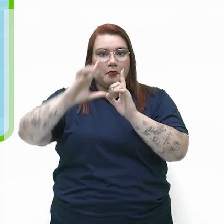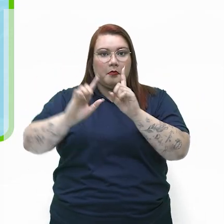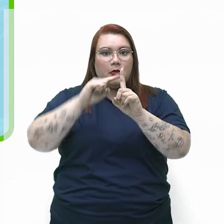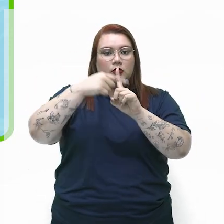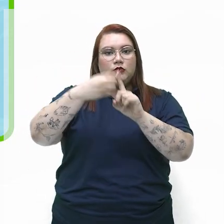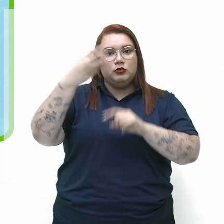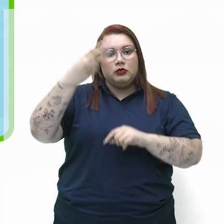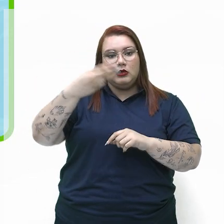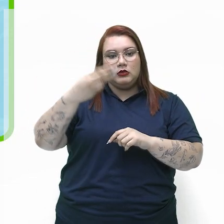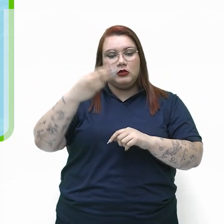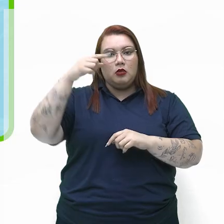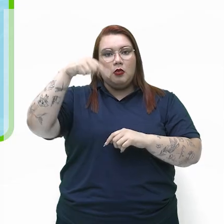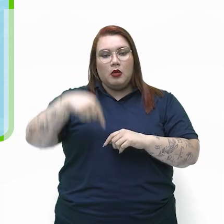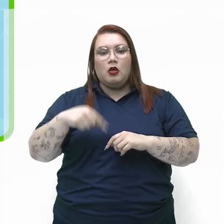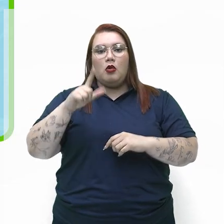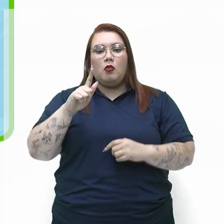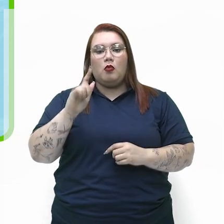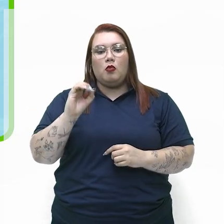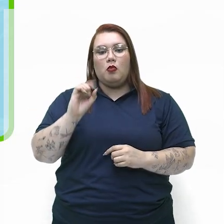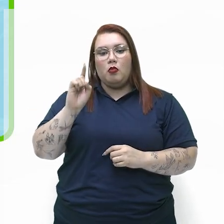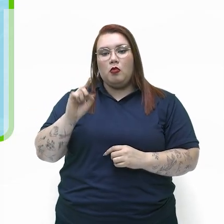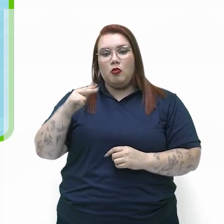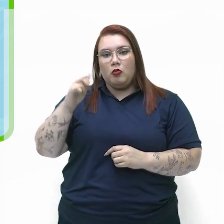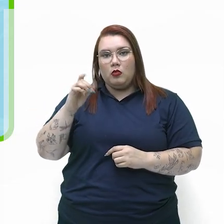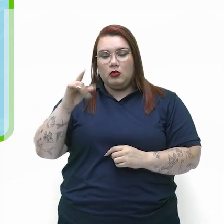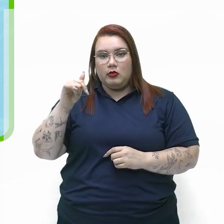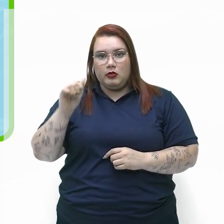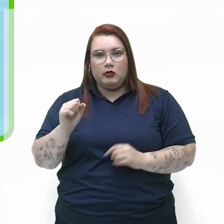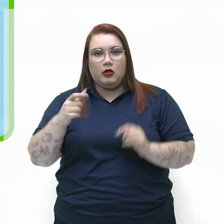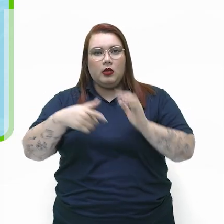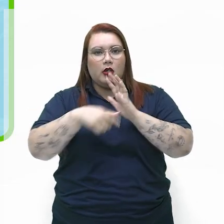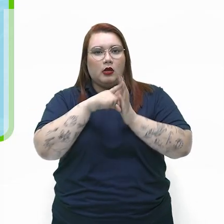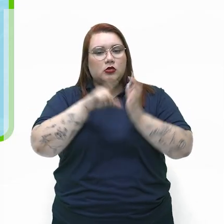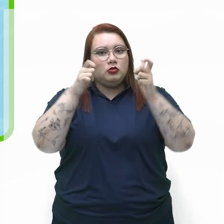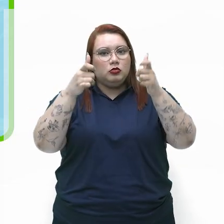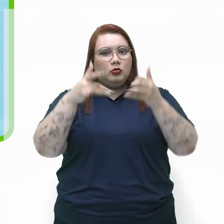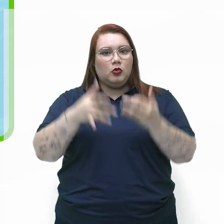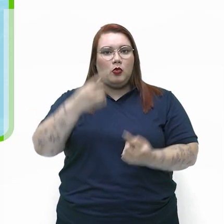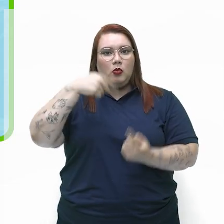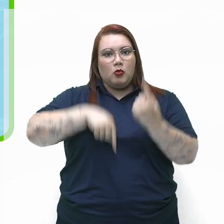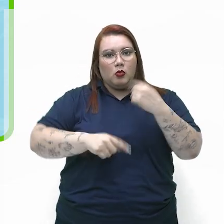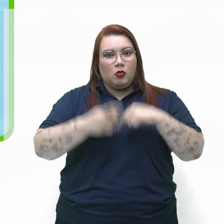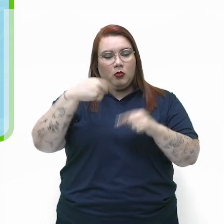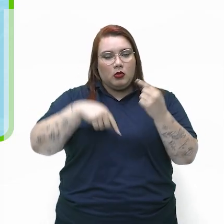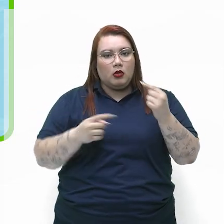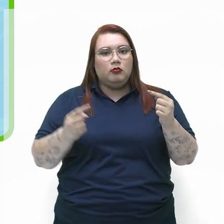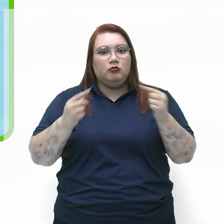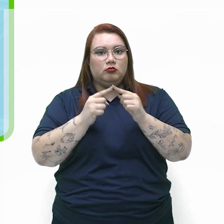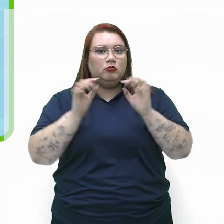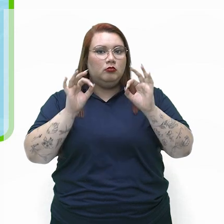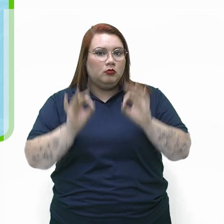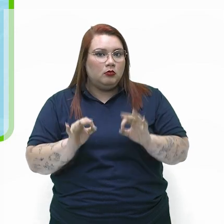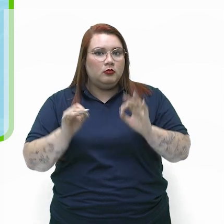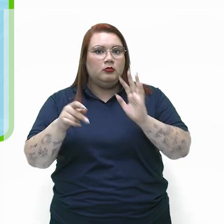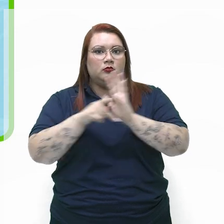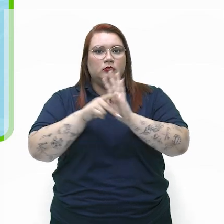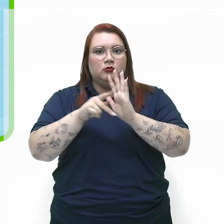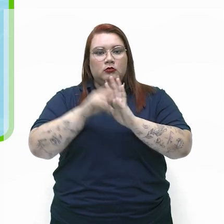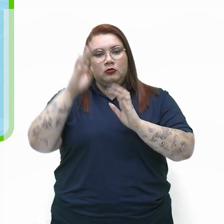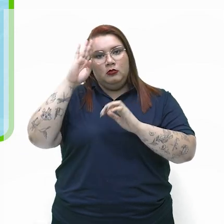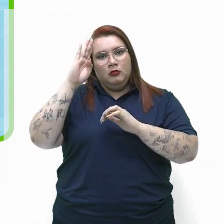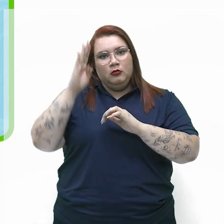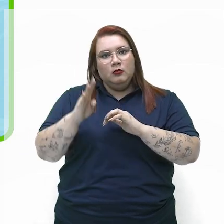esteroides, que a gente acabou de relembrar, né, que são a testosterona e o estrogênio, eles são, de fato, os efetores